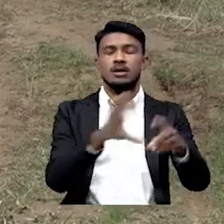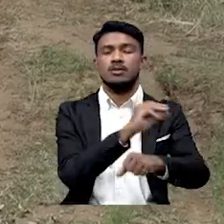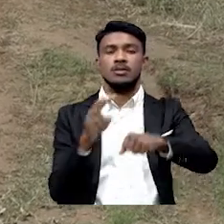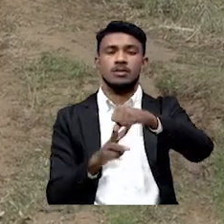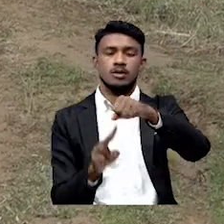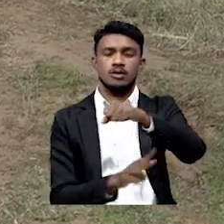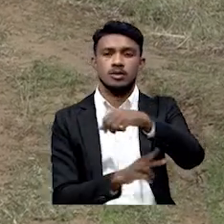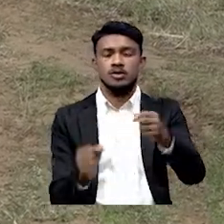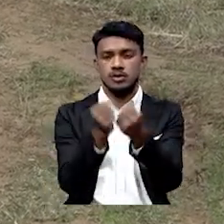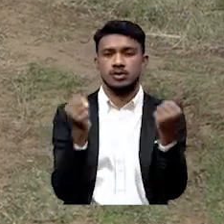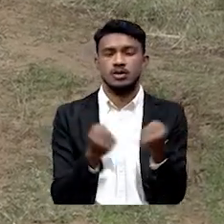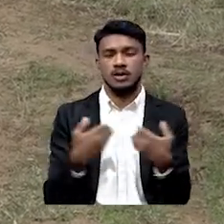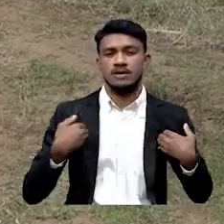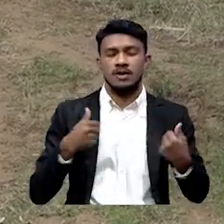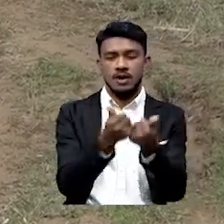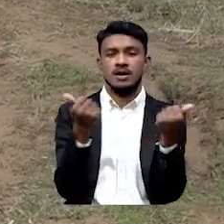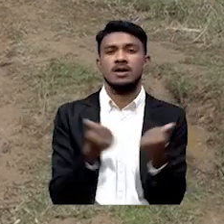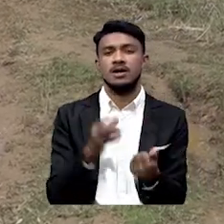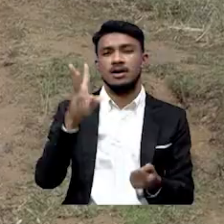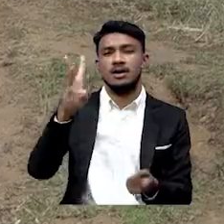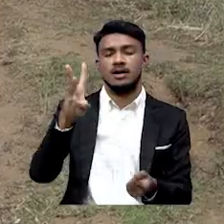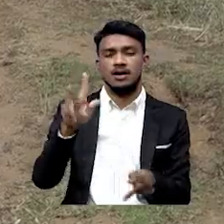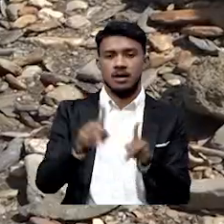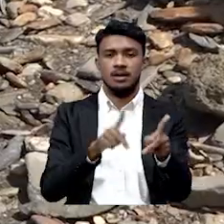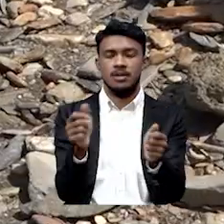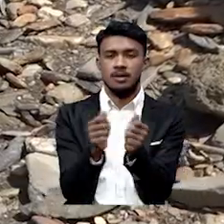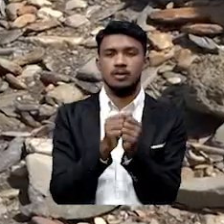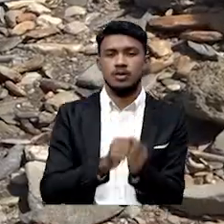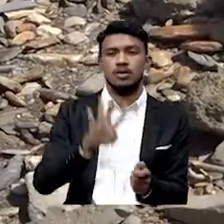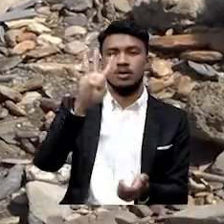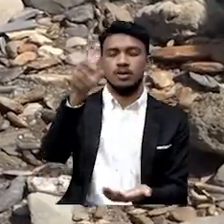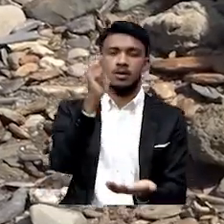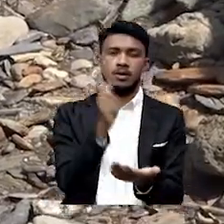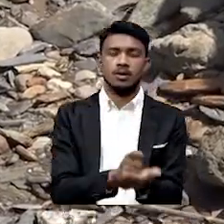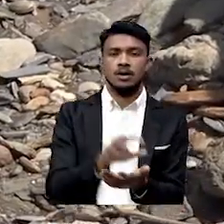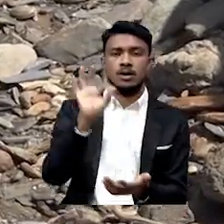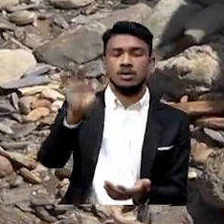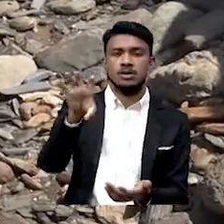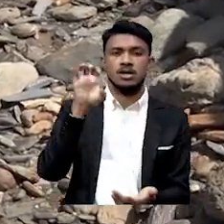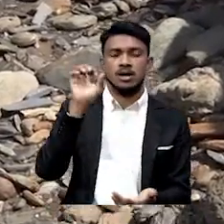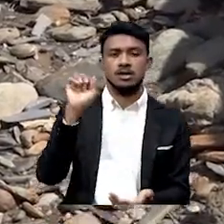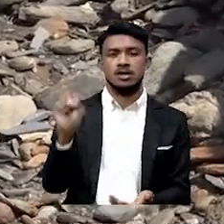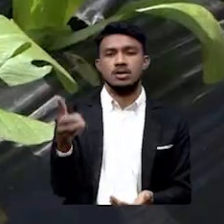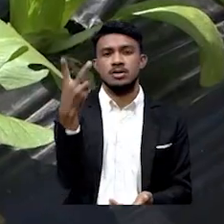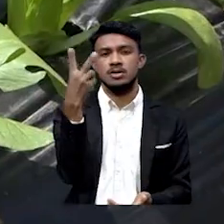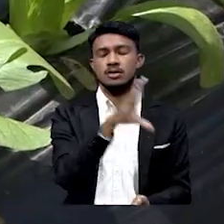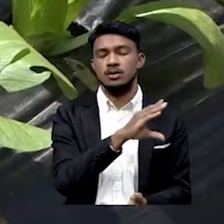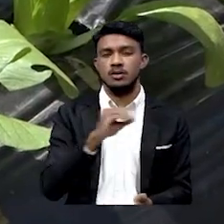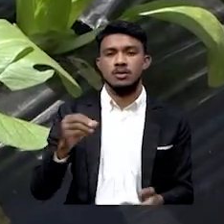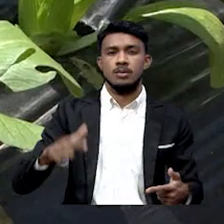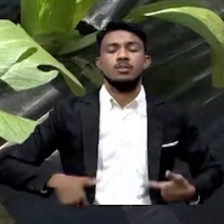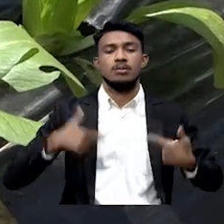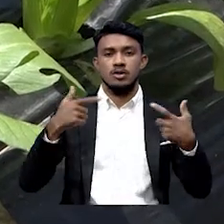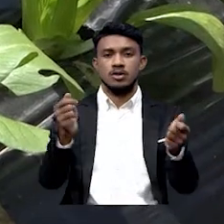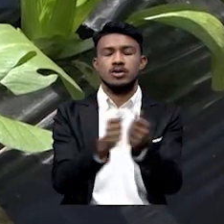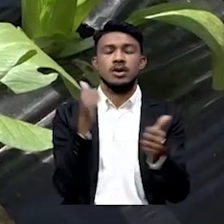Selo e Malere e aldeia Nen, o total população rihunhat atusia sanulures em rua. No maioria, mori sua